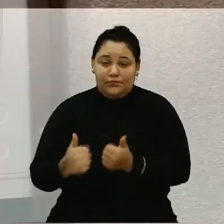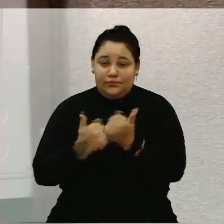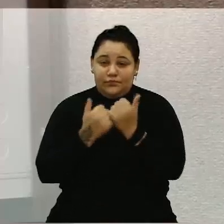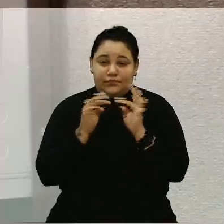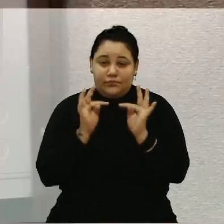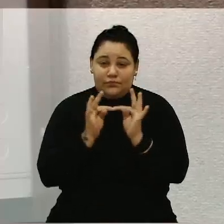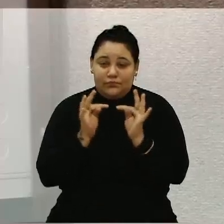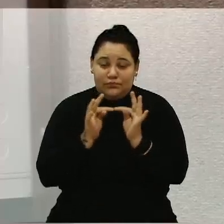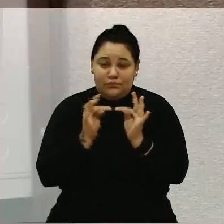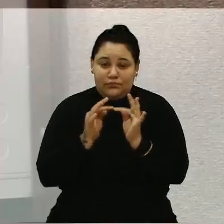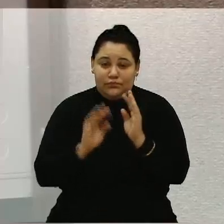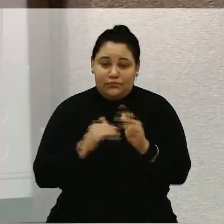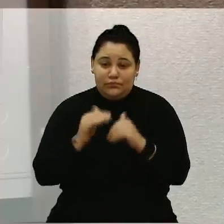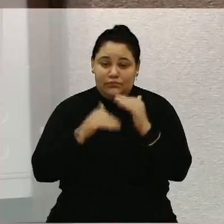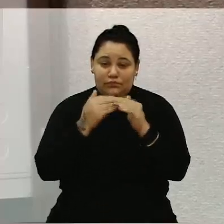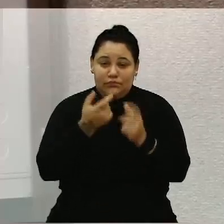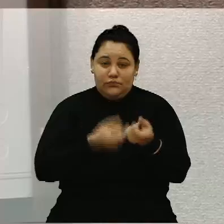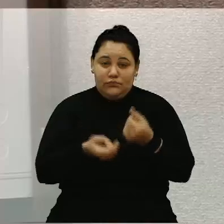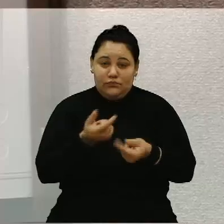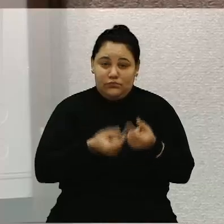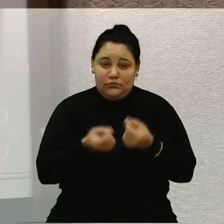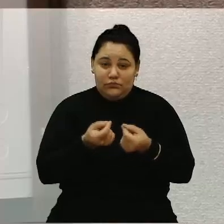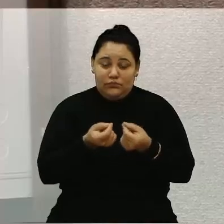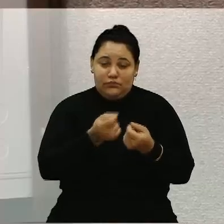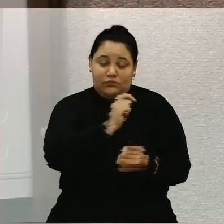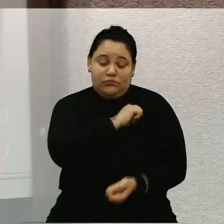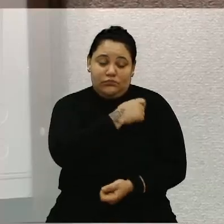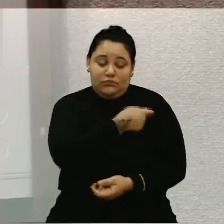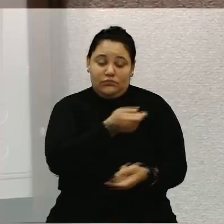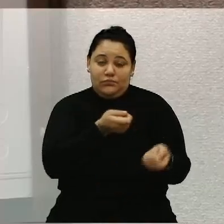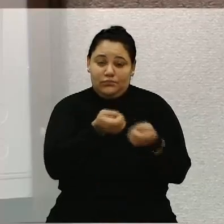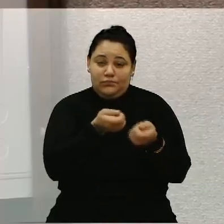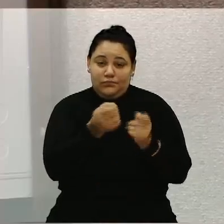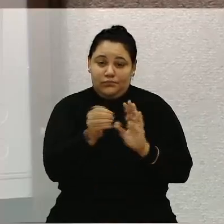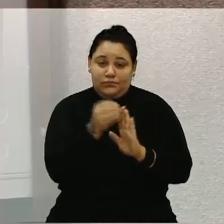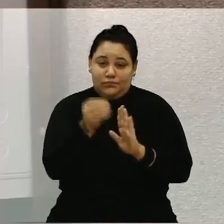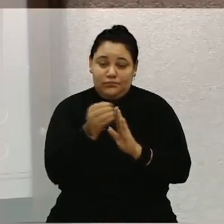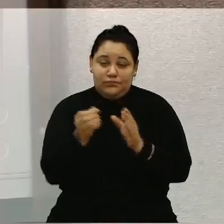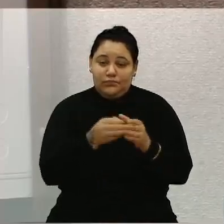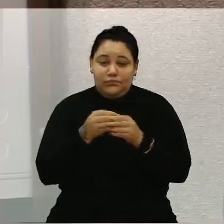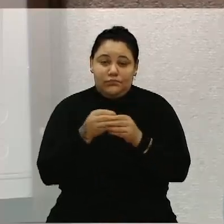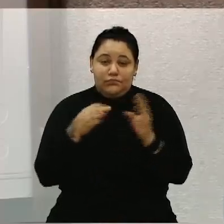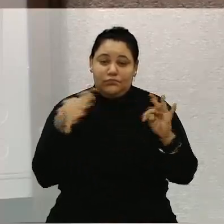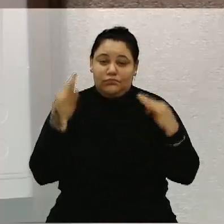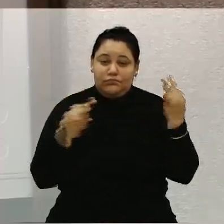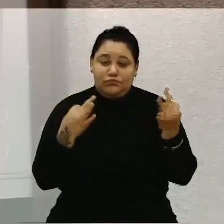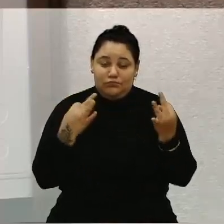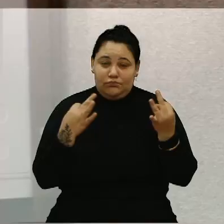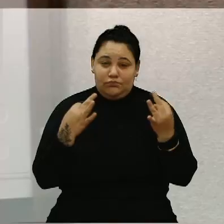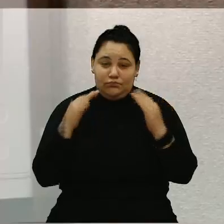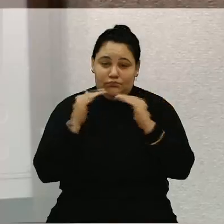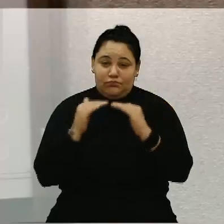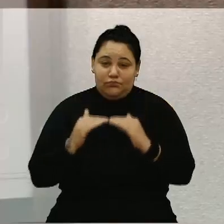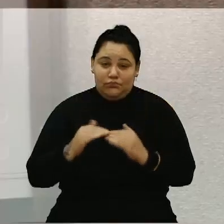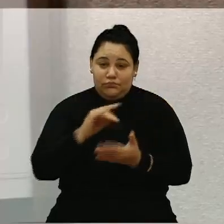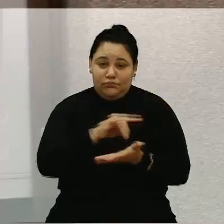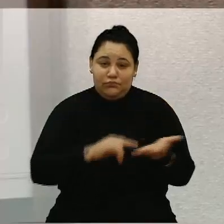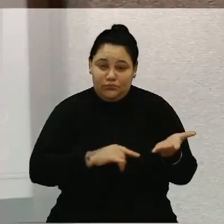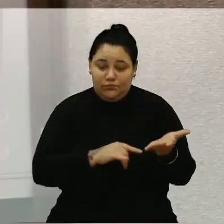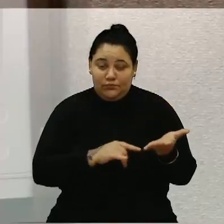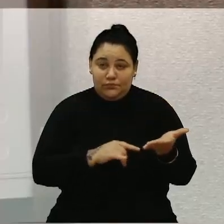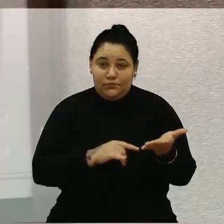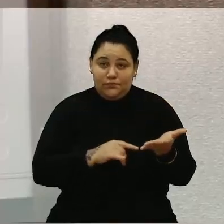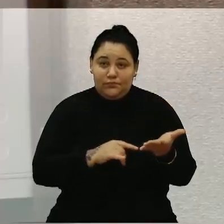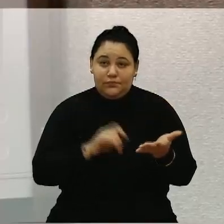Comissão de Desenvolvimento Econômico, Fiscalização, Controle Orçamentário e Turismo, conforme parecer